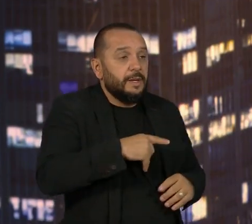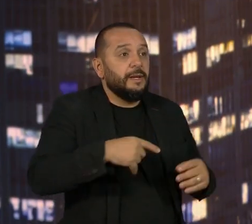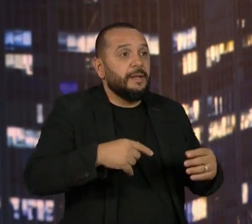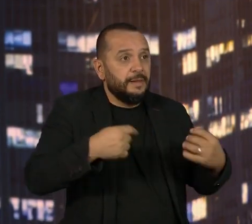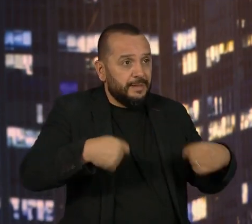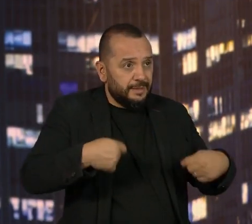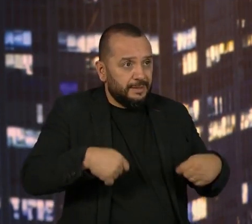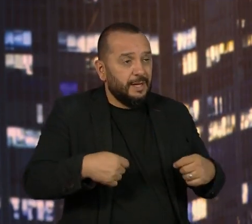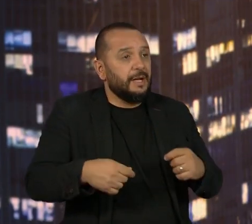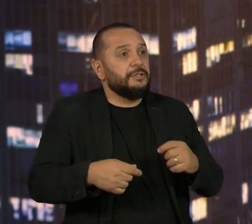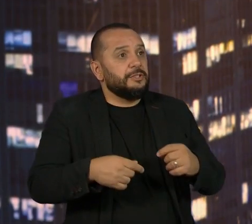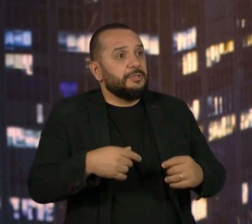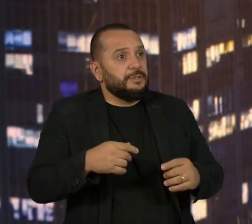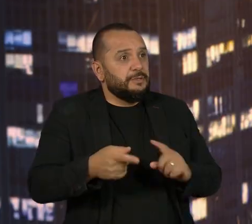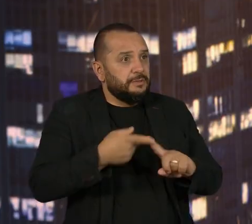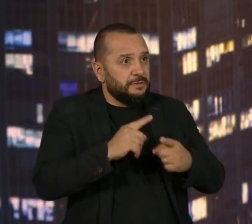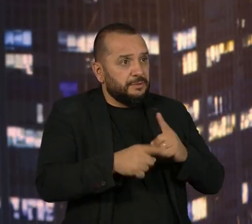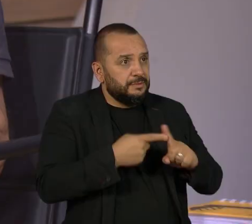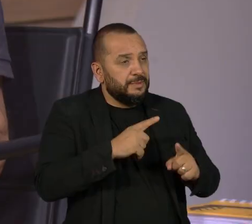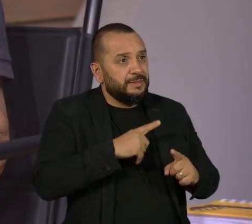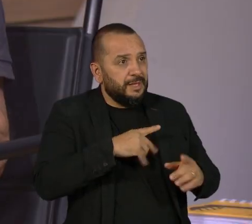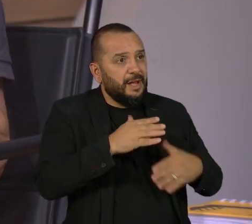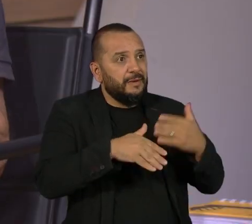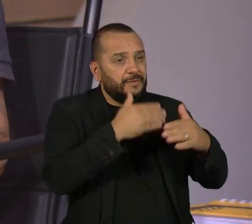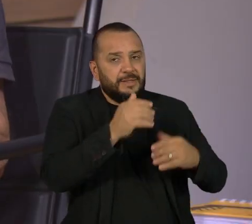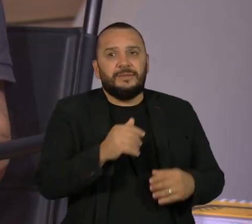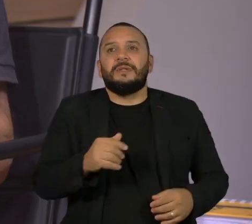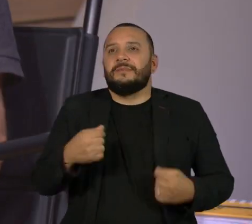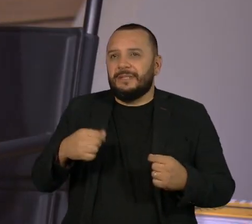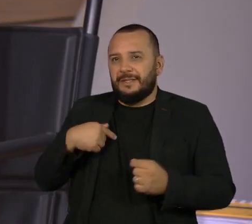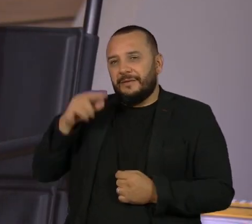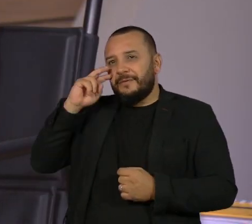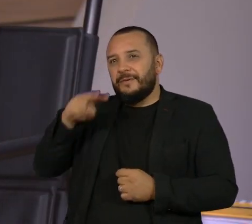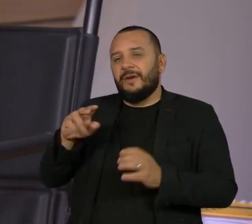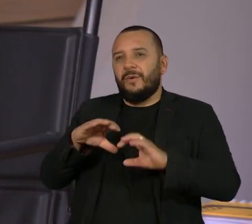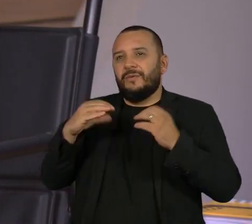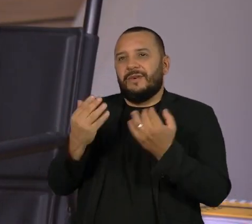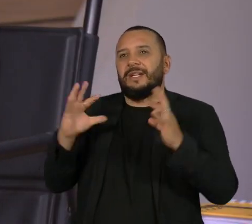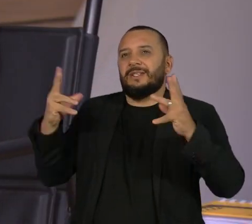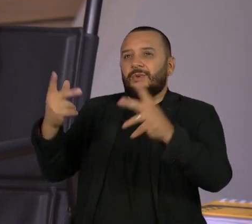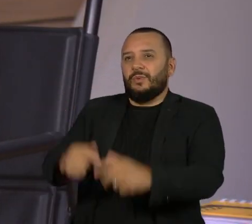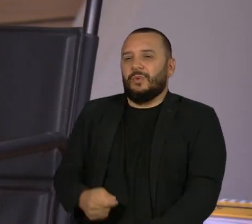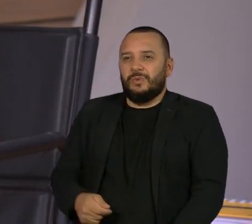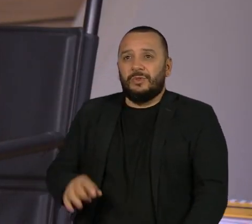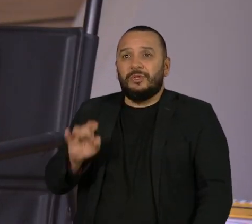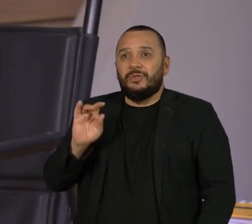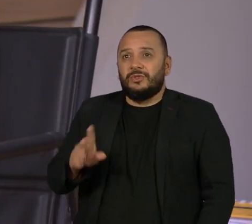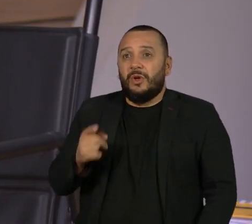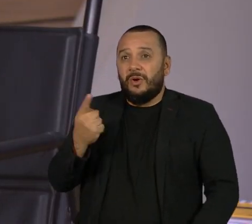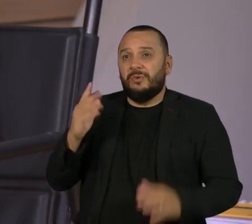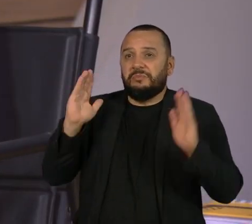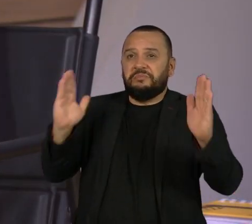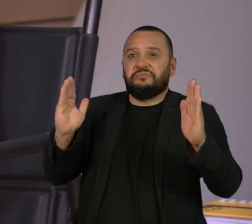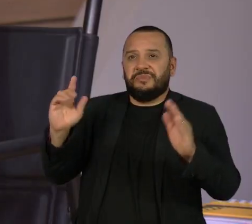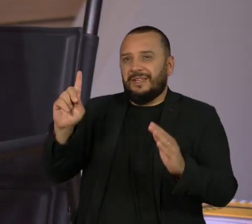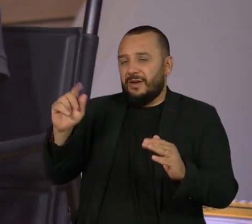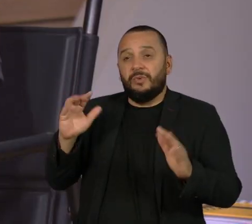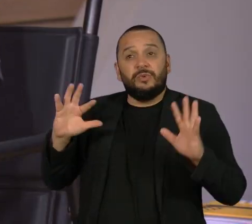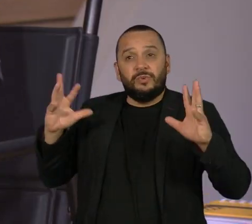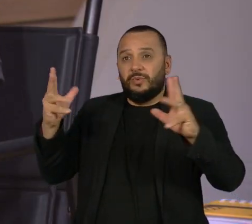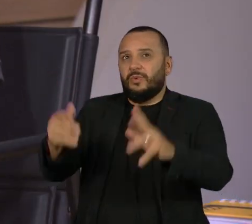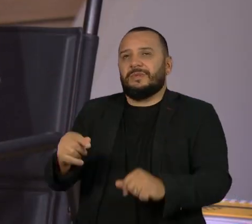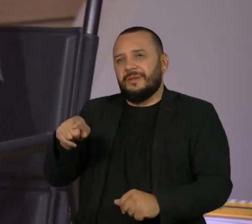você acha que há avanços? Porque a gente tem que olhar o todo da conferência, não dá para você olhar uma janela. Se você olhar uma janela, você falar, não vai